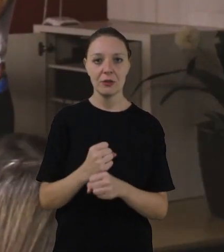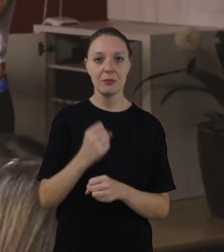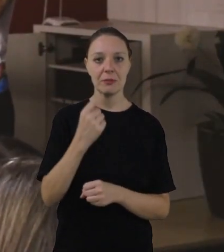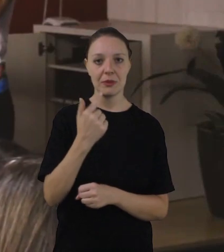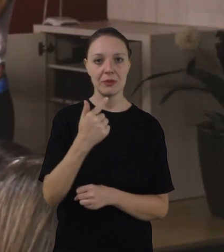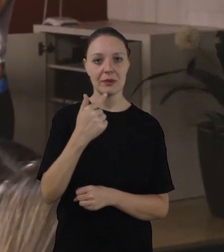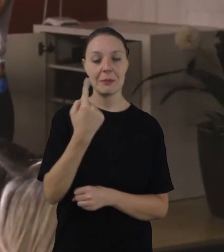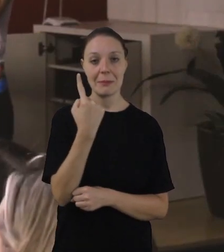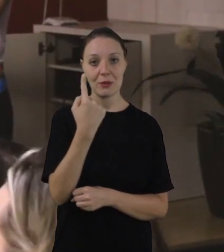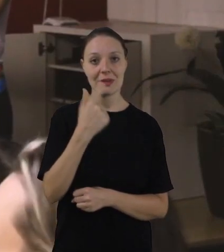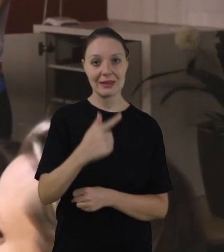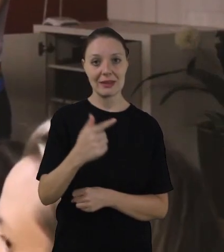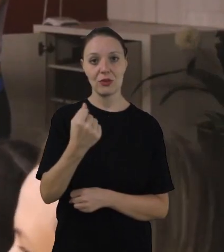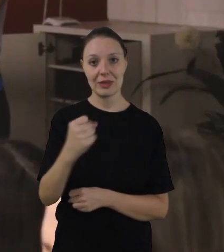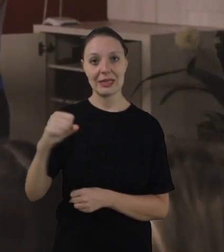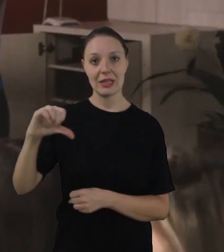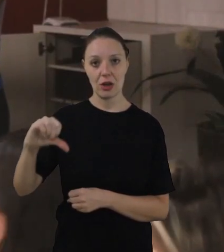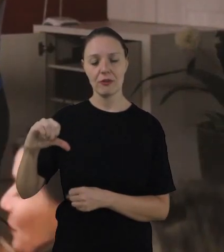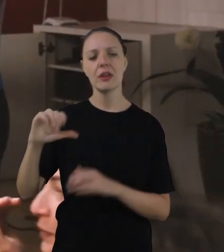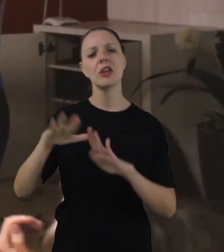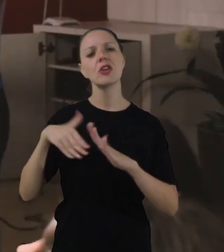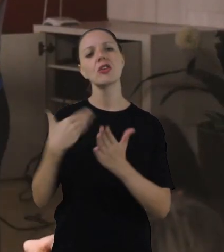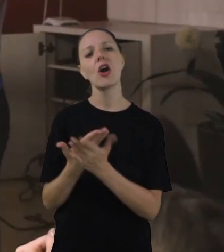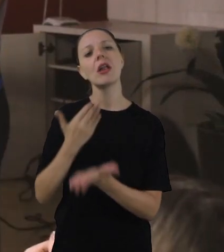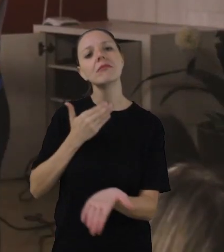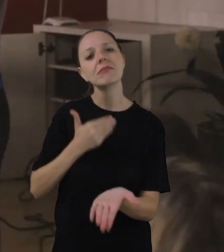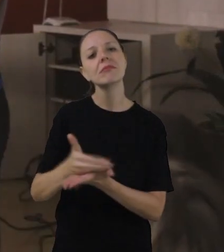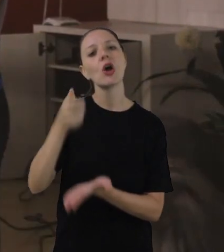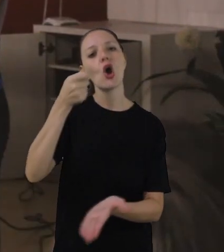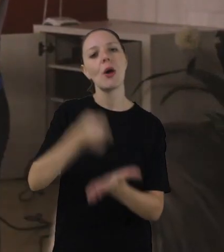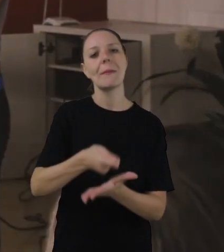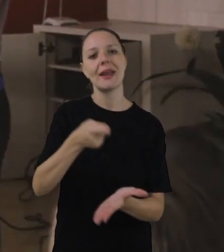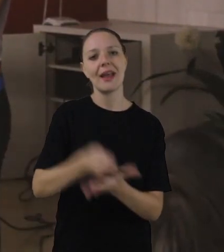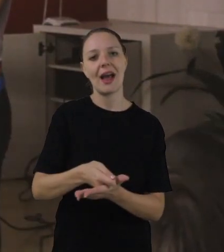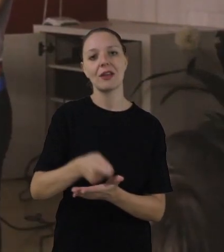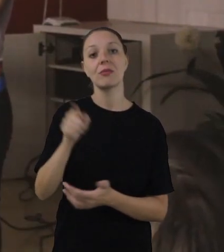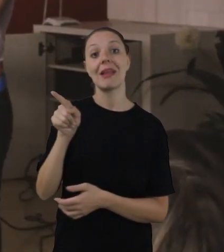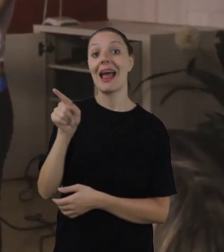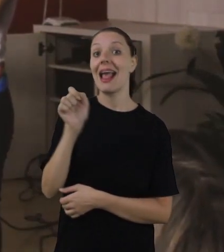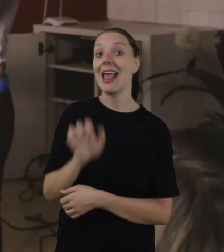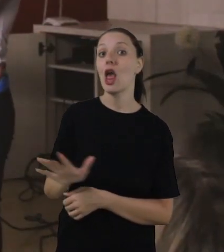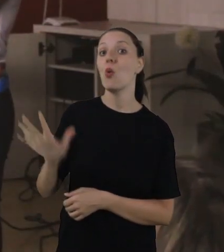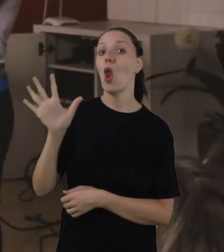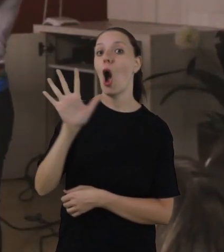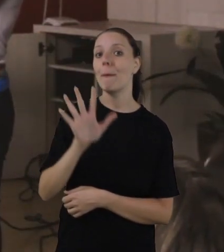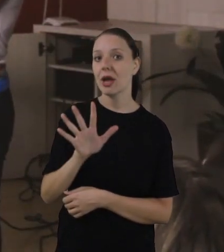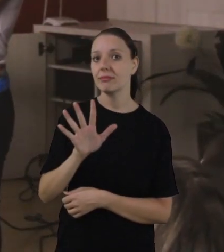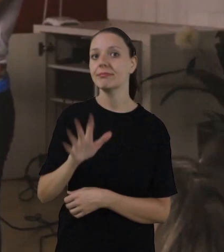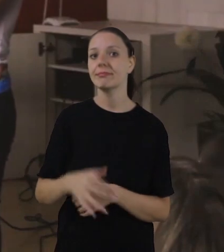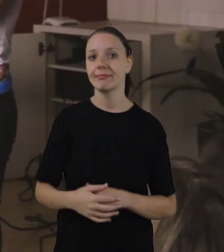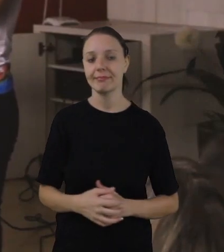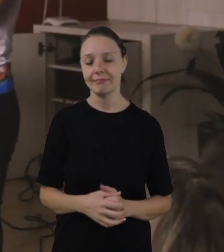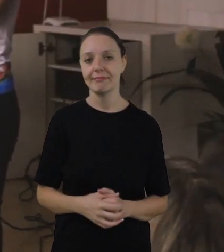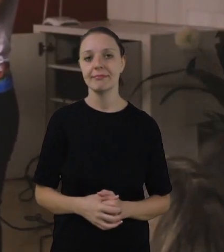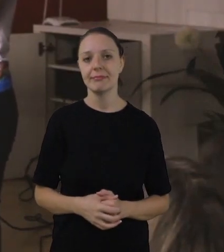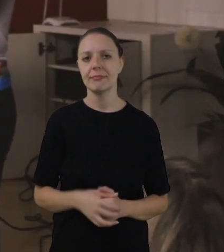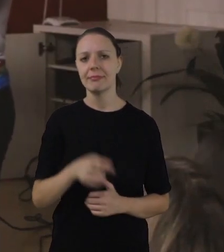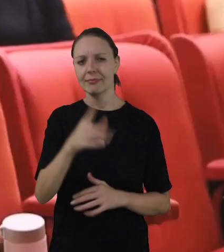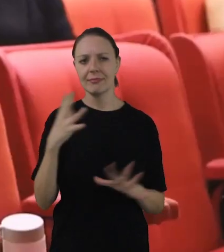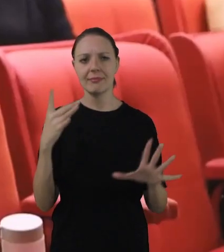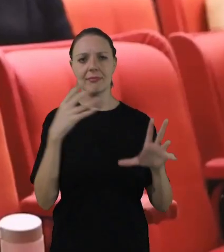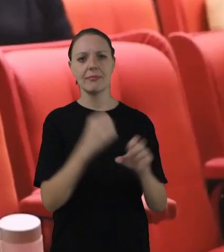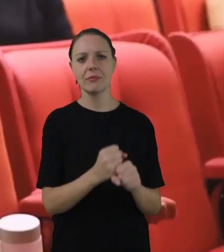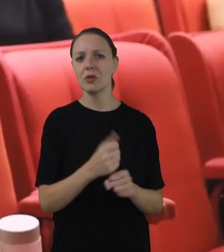1789, é que a escola começou a ser obrigatória na Europa. Então, gente, faz a conta. Não